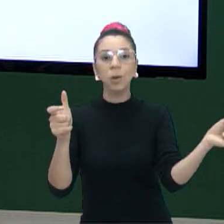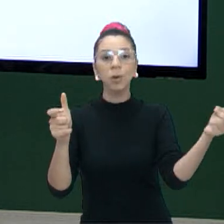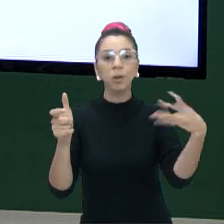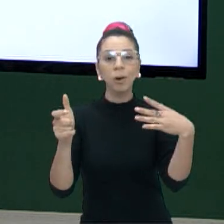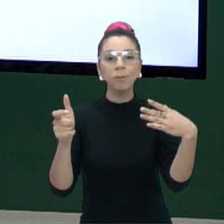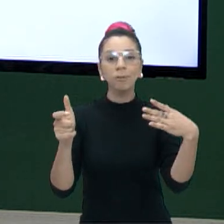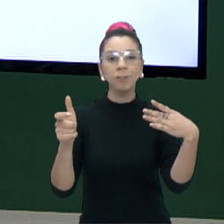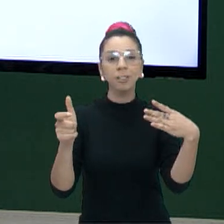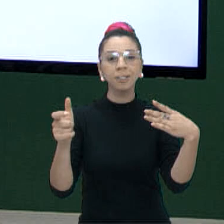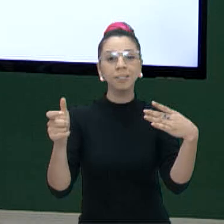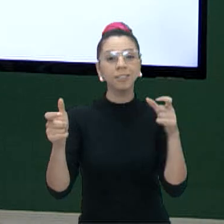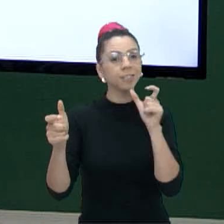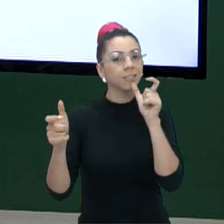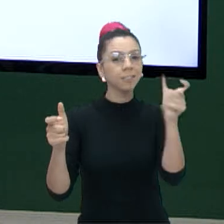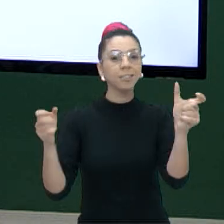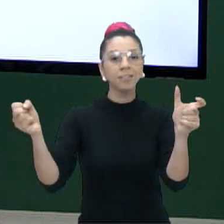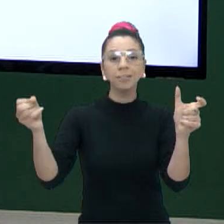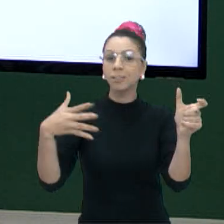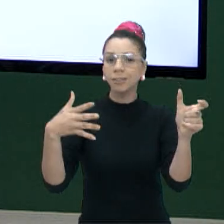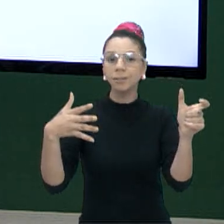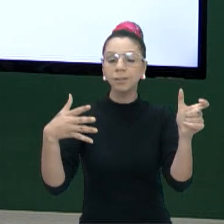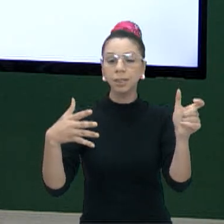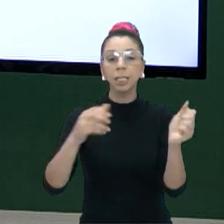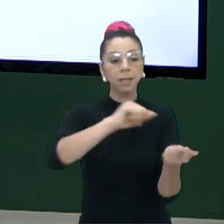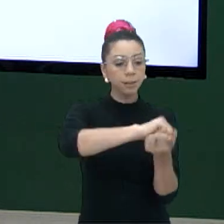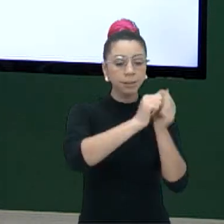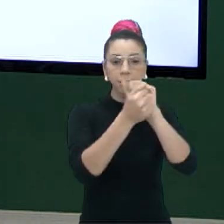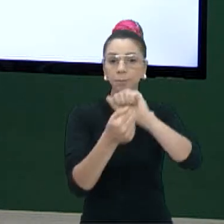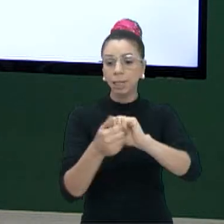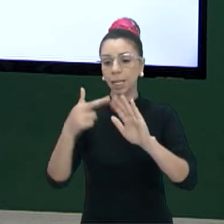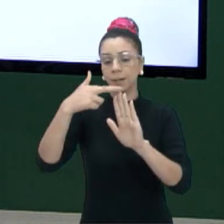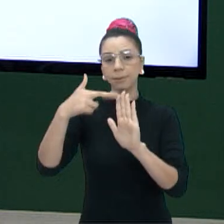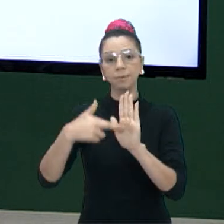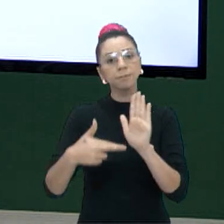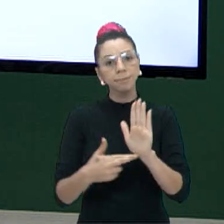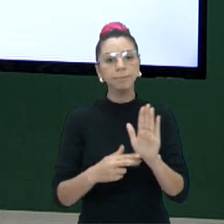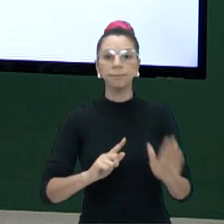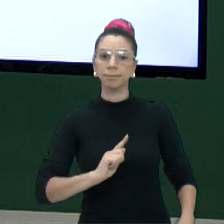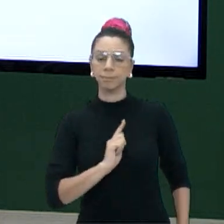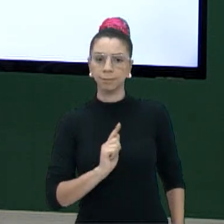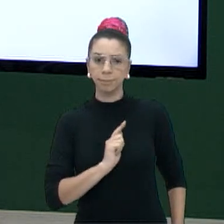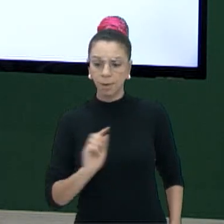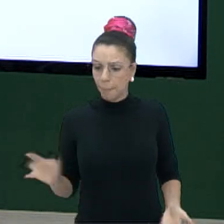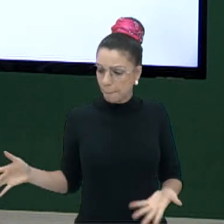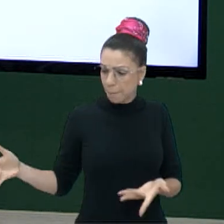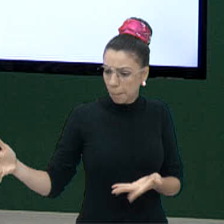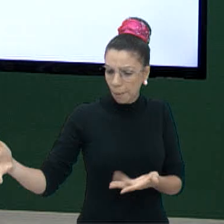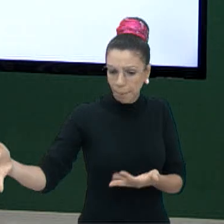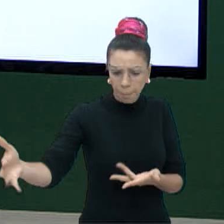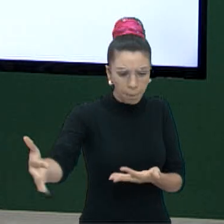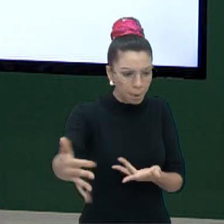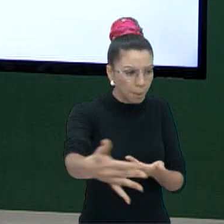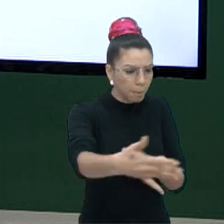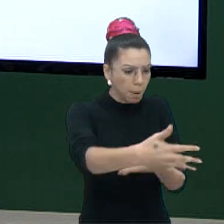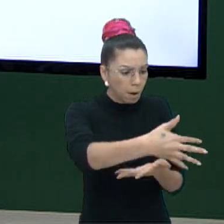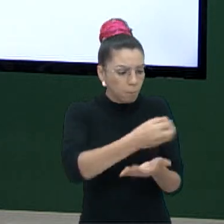ou adaptar as regras gramaticais a esse novo vocábulo, a esse conjunto de gírias do qual nós usamos.